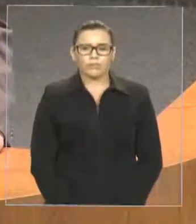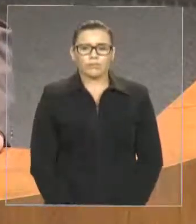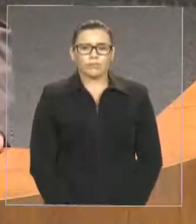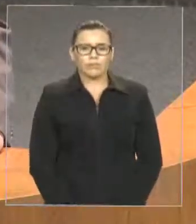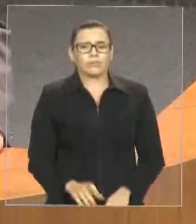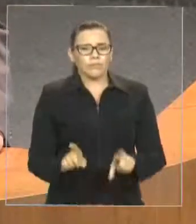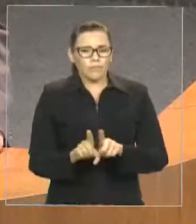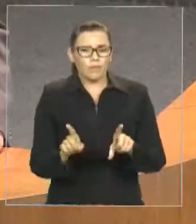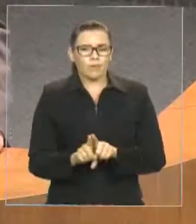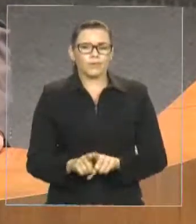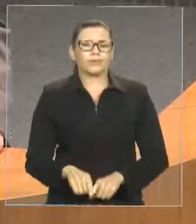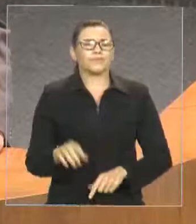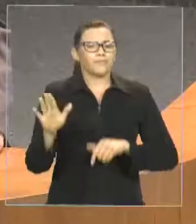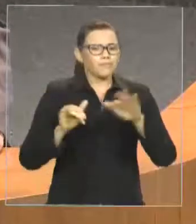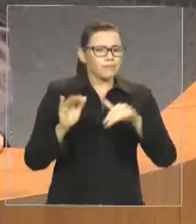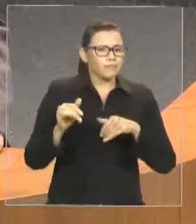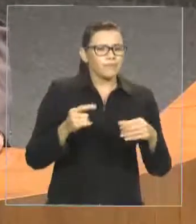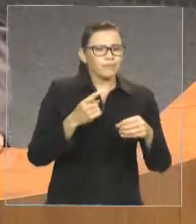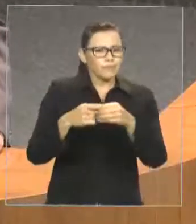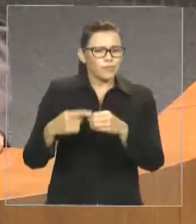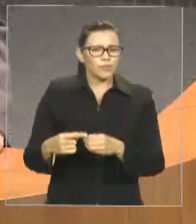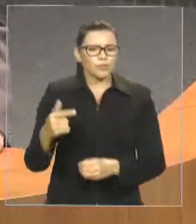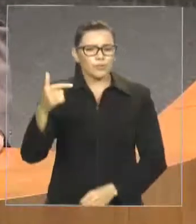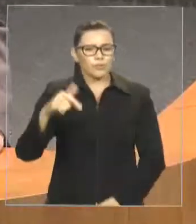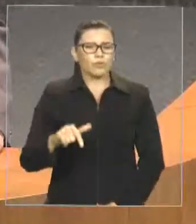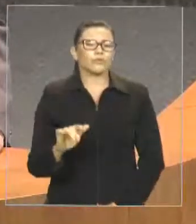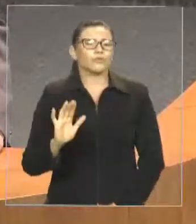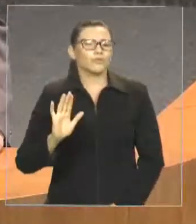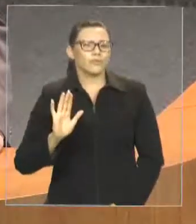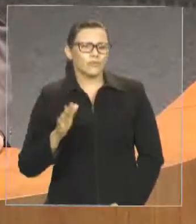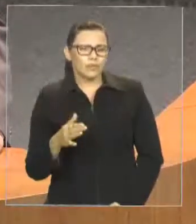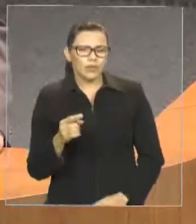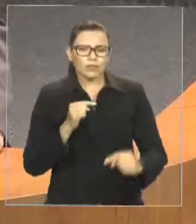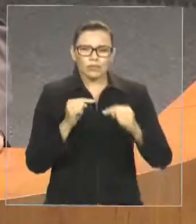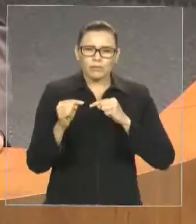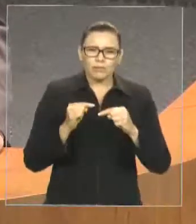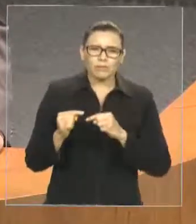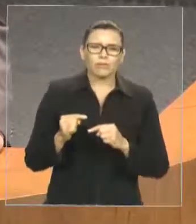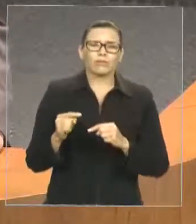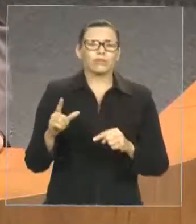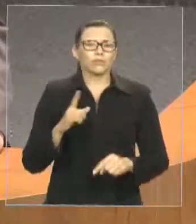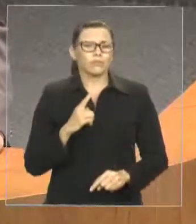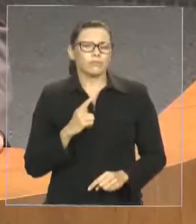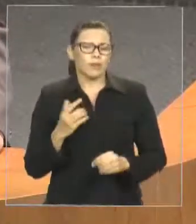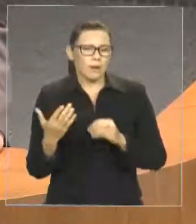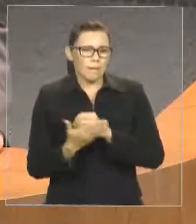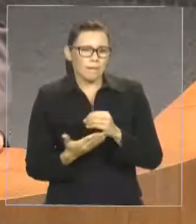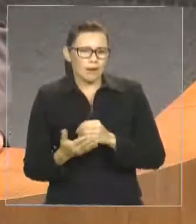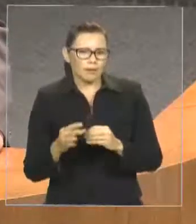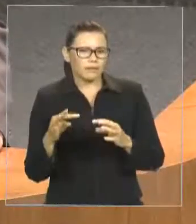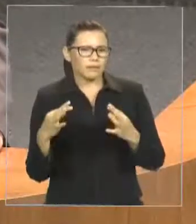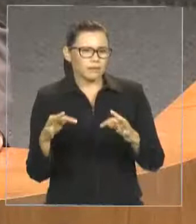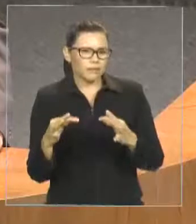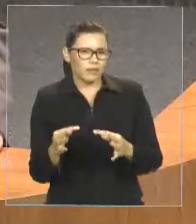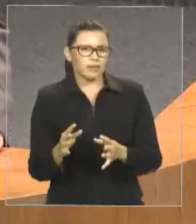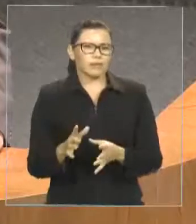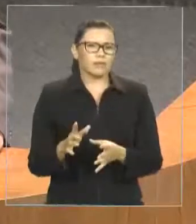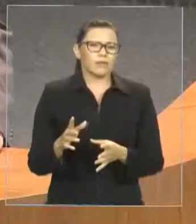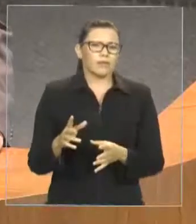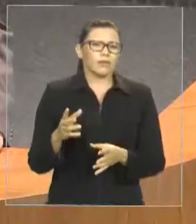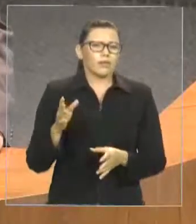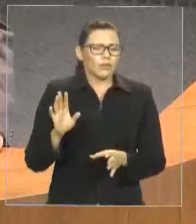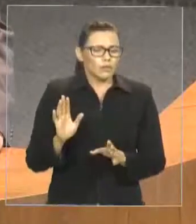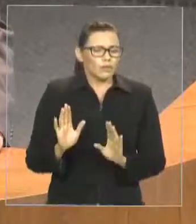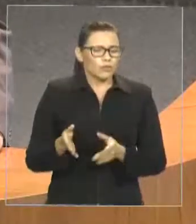construíram consensos e já tem uma base técnica fornecida pelo IMESC e pelo IBGE, para a gente